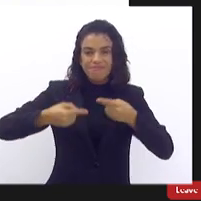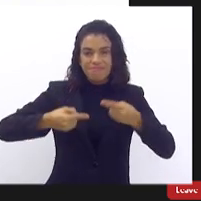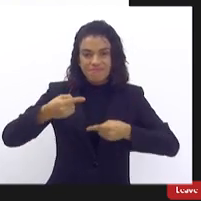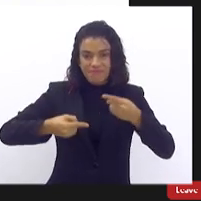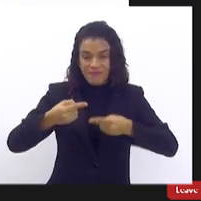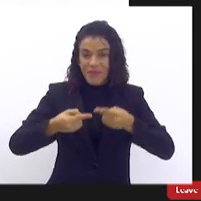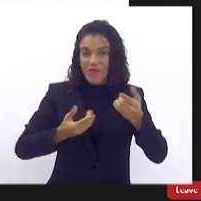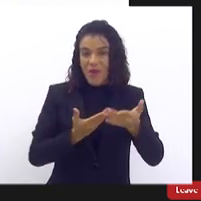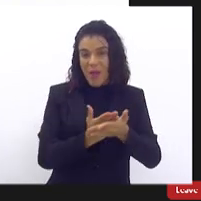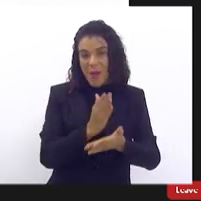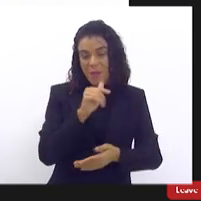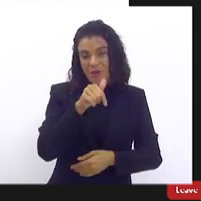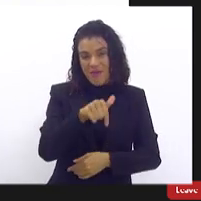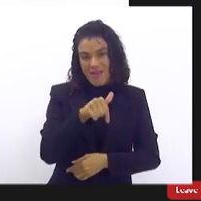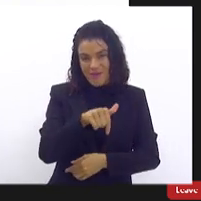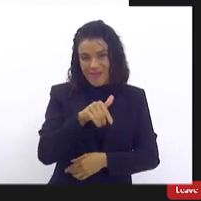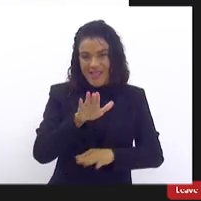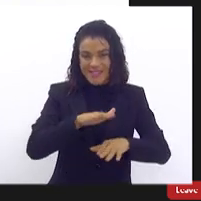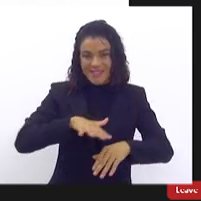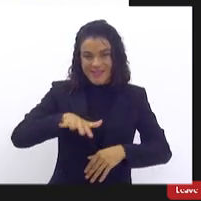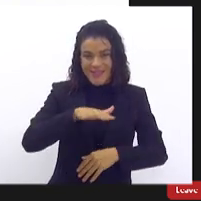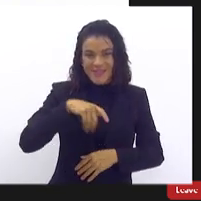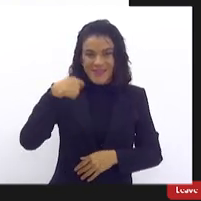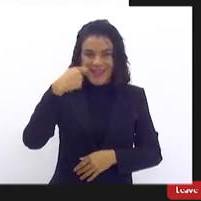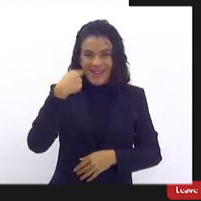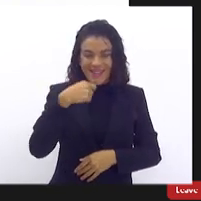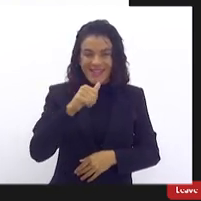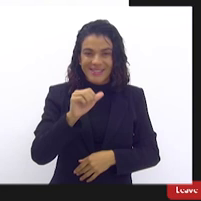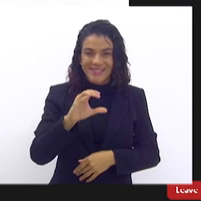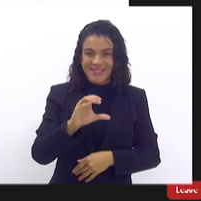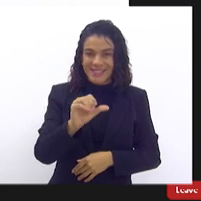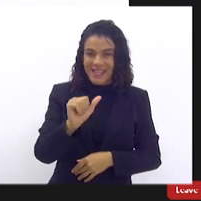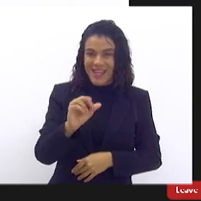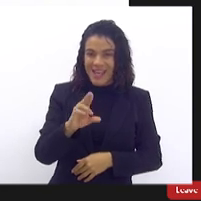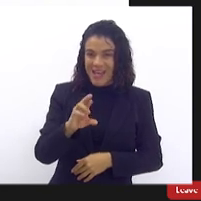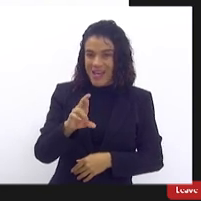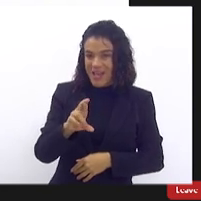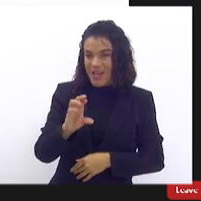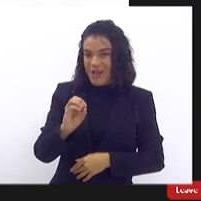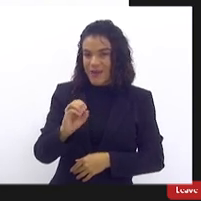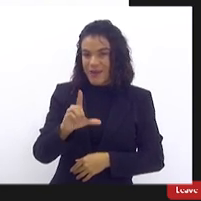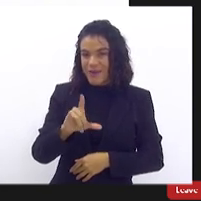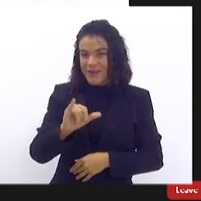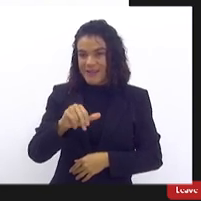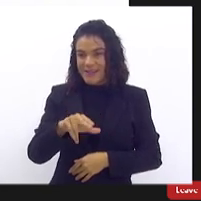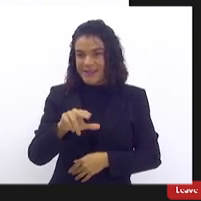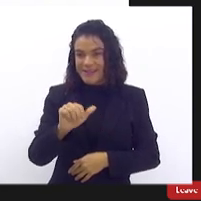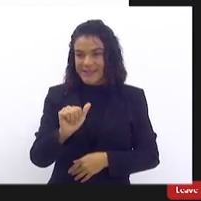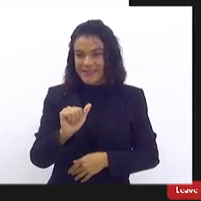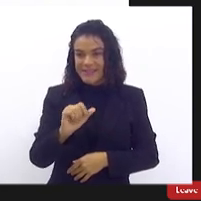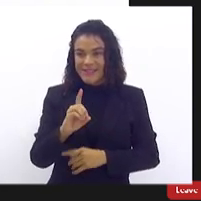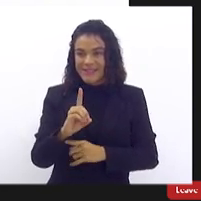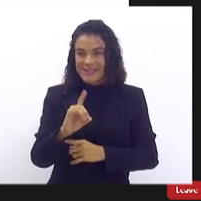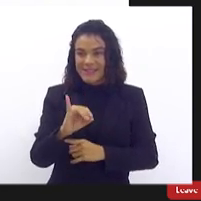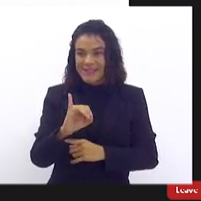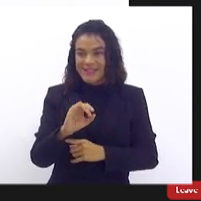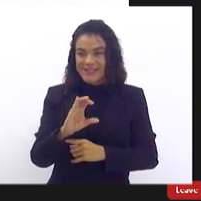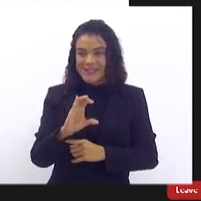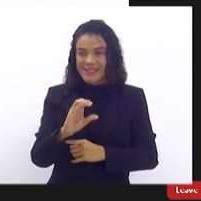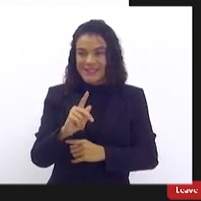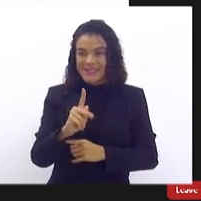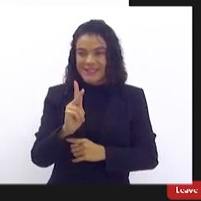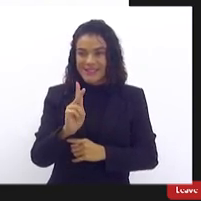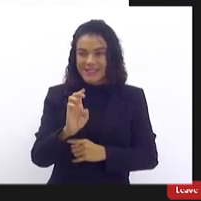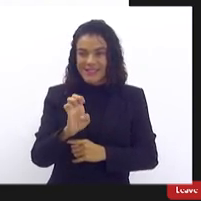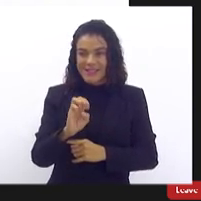quando aconteceu o caso da Carolina Dieckmann, né? Mas não tinha esse adensamento. E ao longo do tempo, o debate